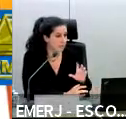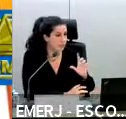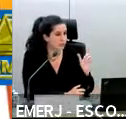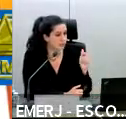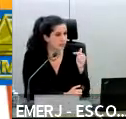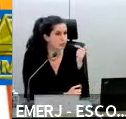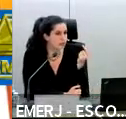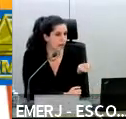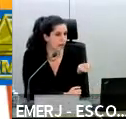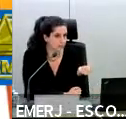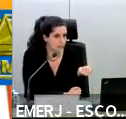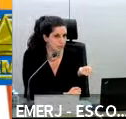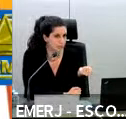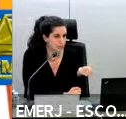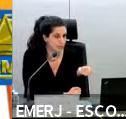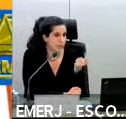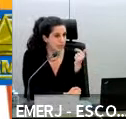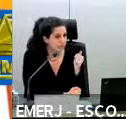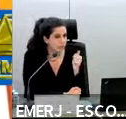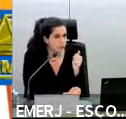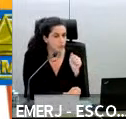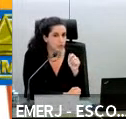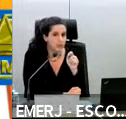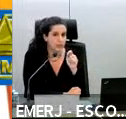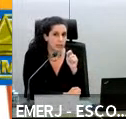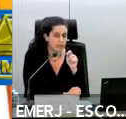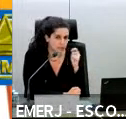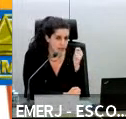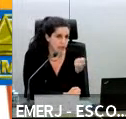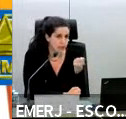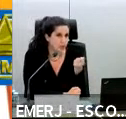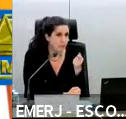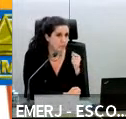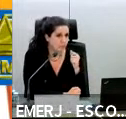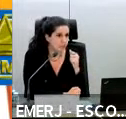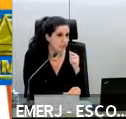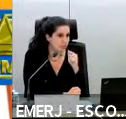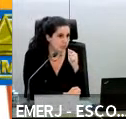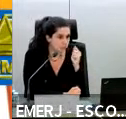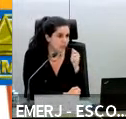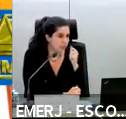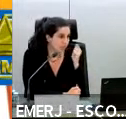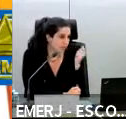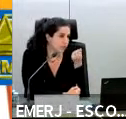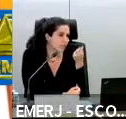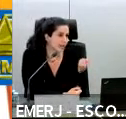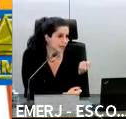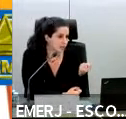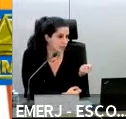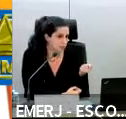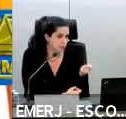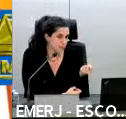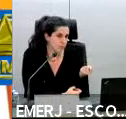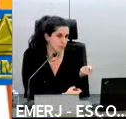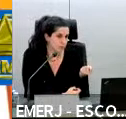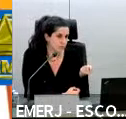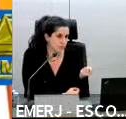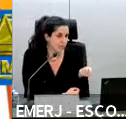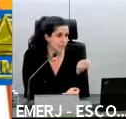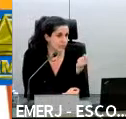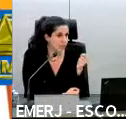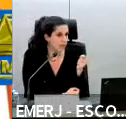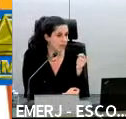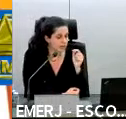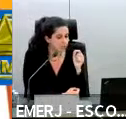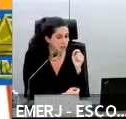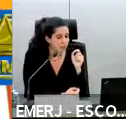e identificando entraves, tanto a gente tem uma certa obsessão das mulheres que não chegaram ao sistema de justiça.